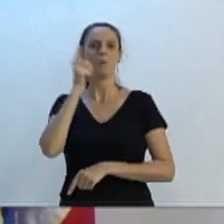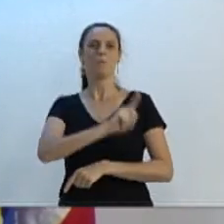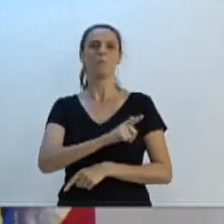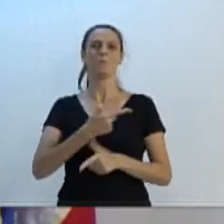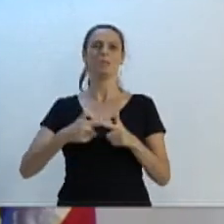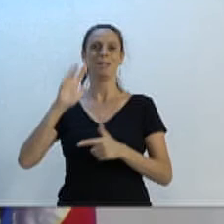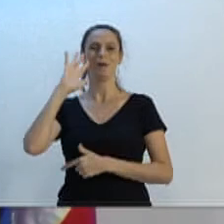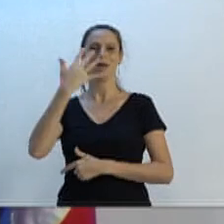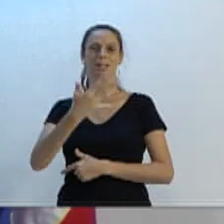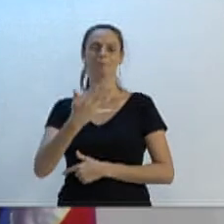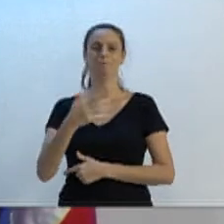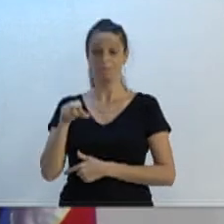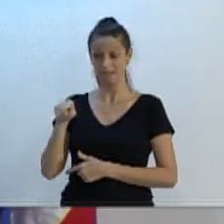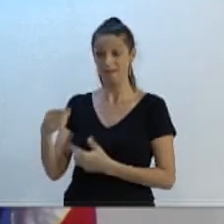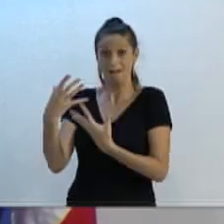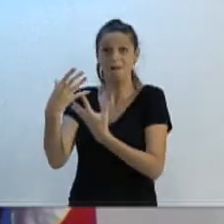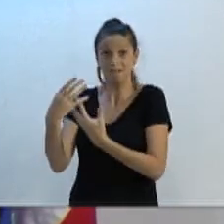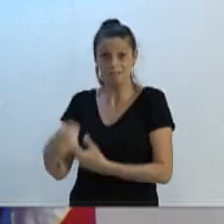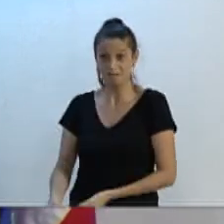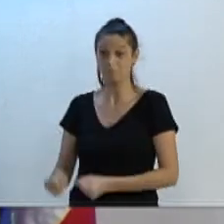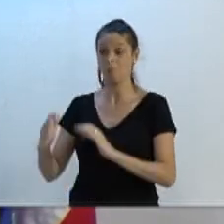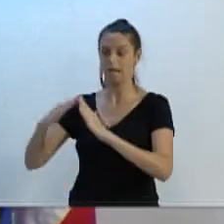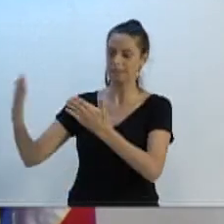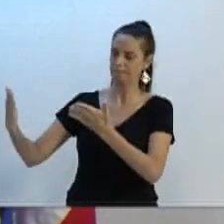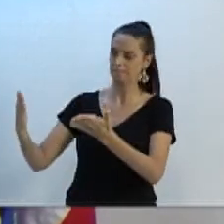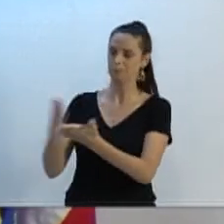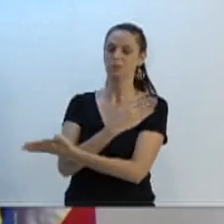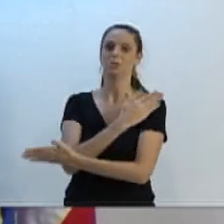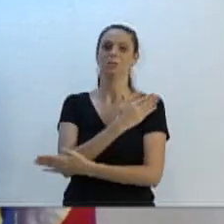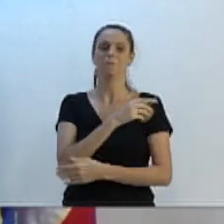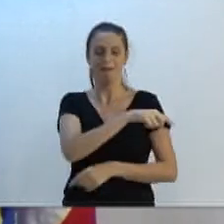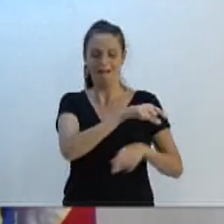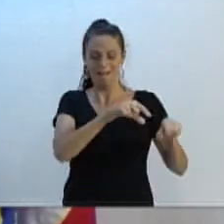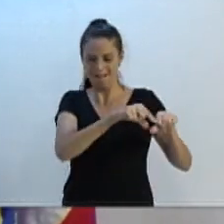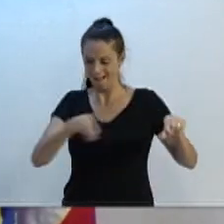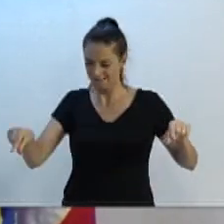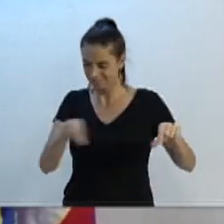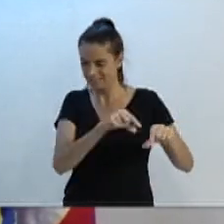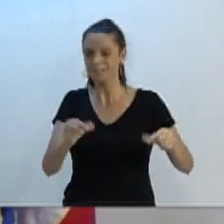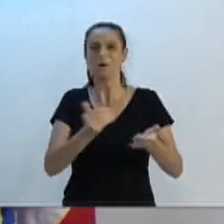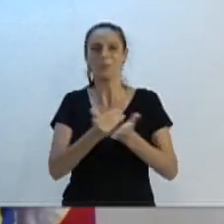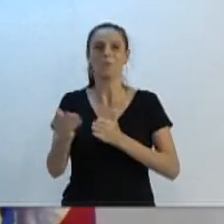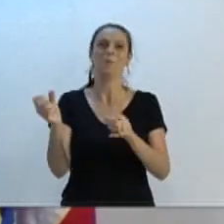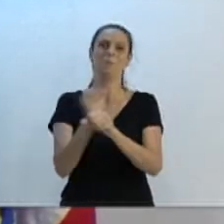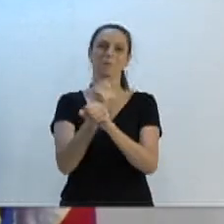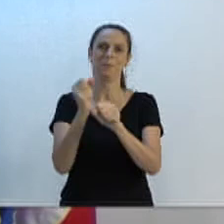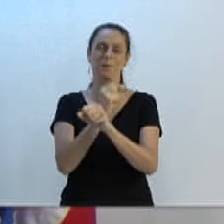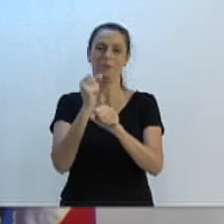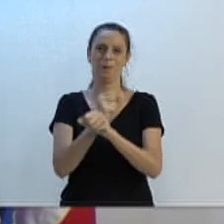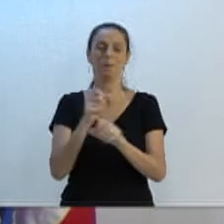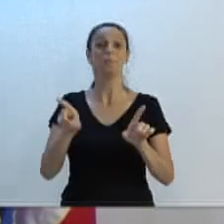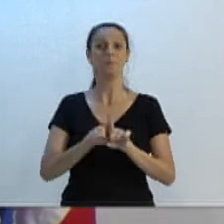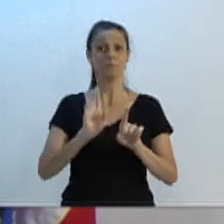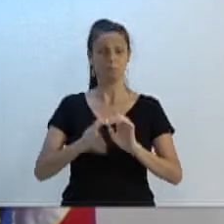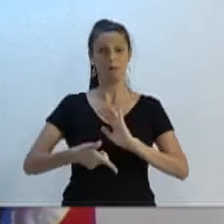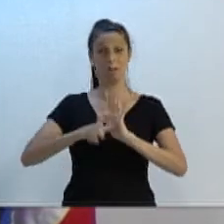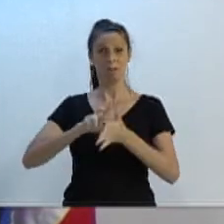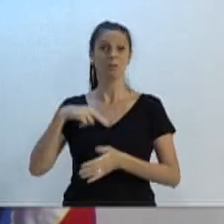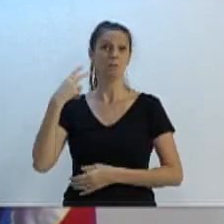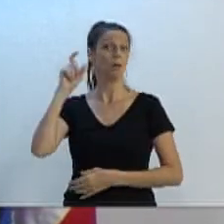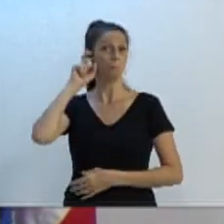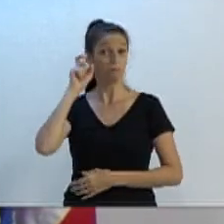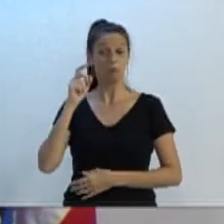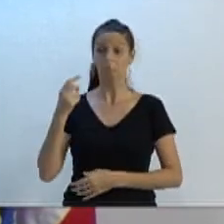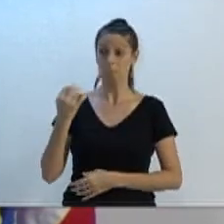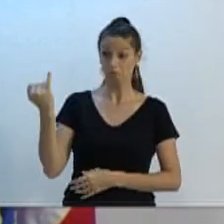a desapropriação do terreno e com isso né que a obra possa acontecer como o próprio vereador gente já falou a obra já